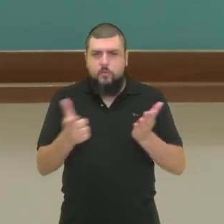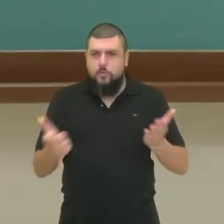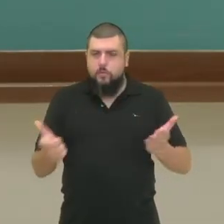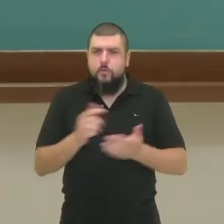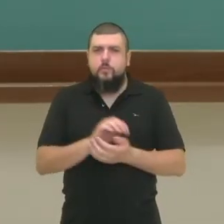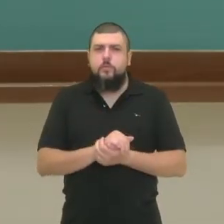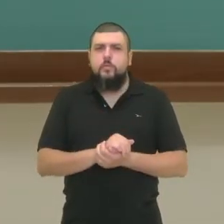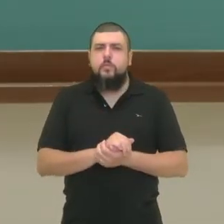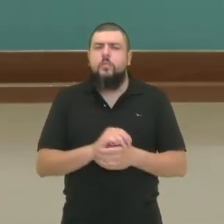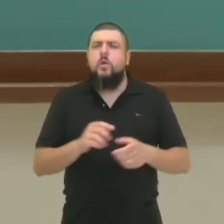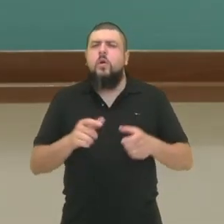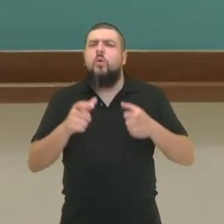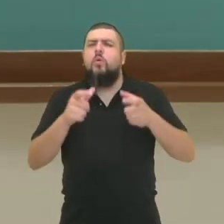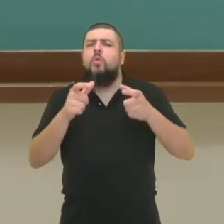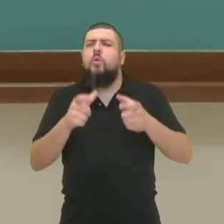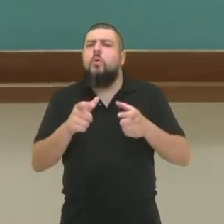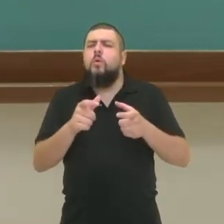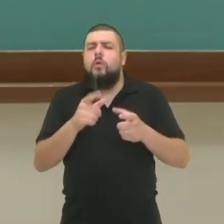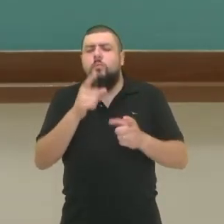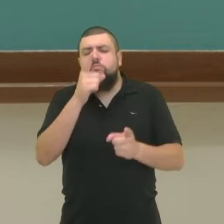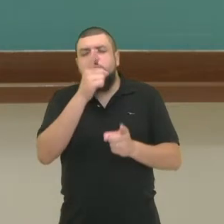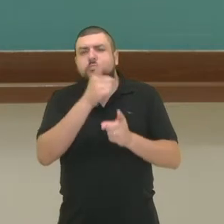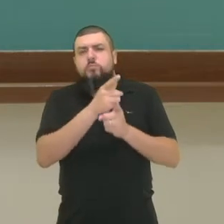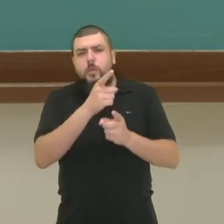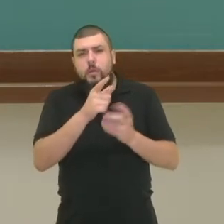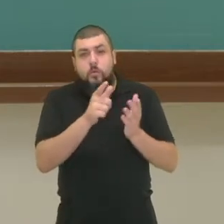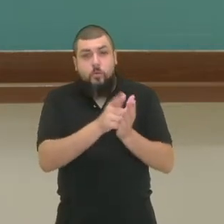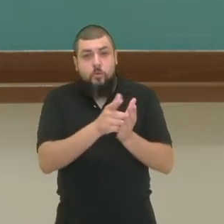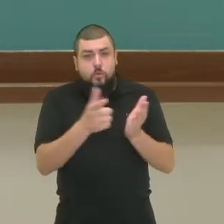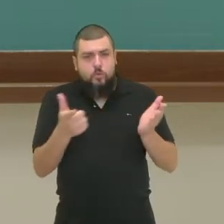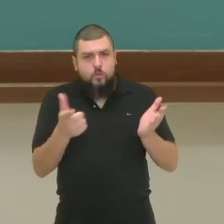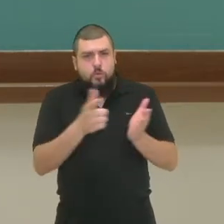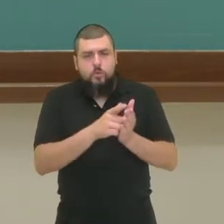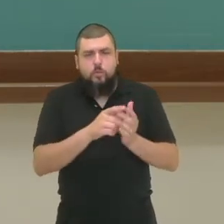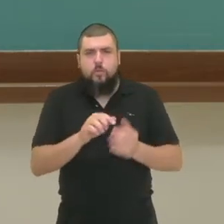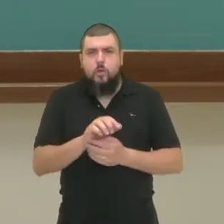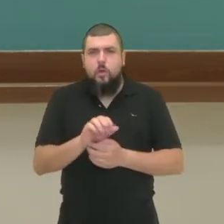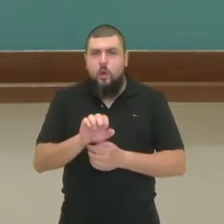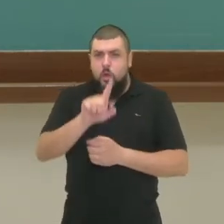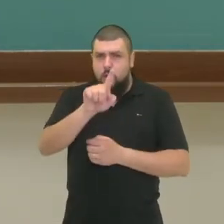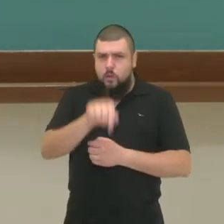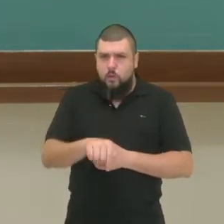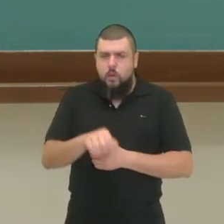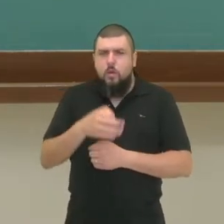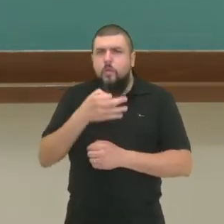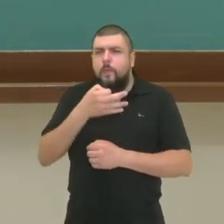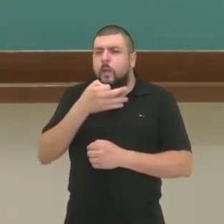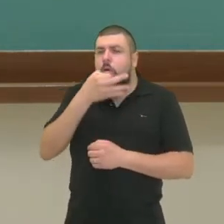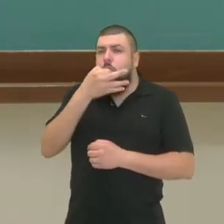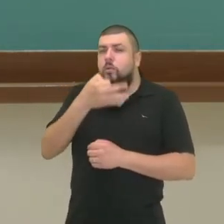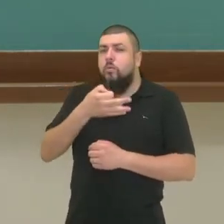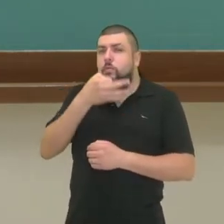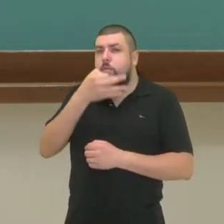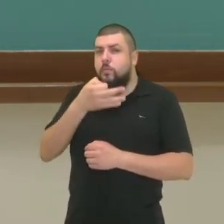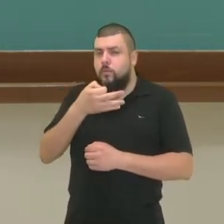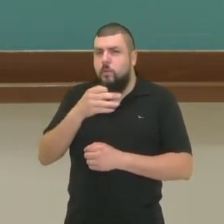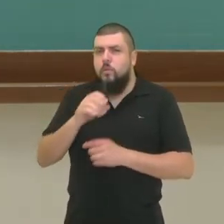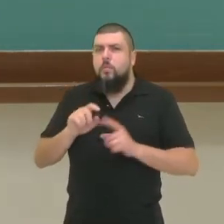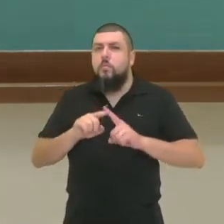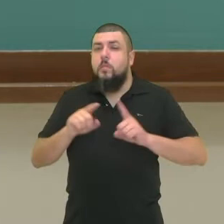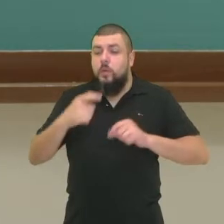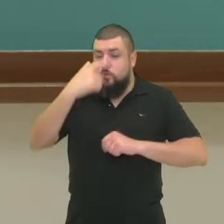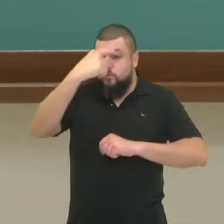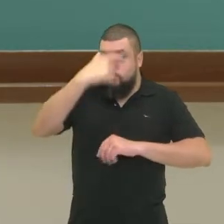meio jornalístico. De que maneira? Dando opinião, né, sobre um fato, mas não a opinião do jornalista,